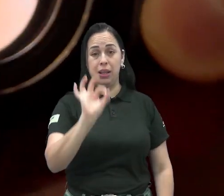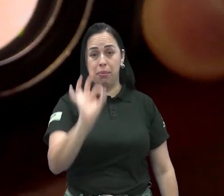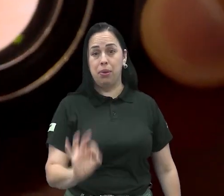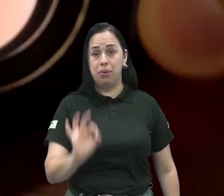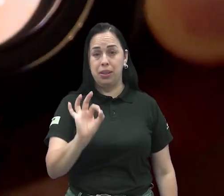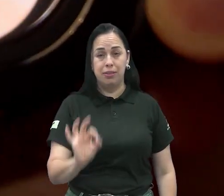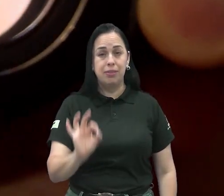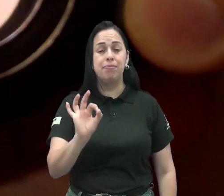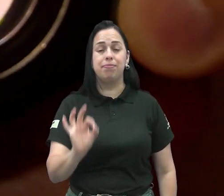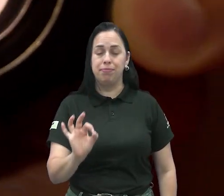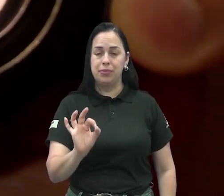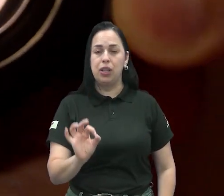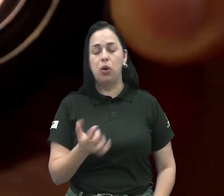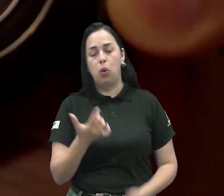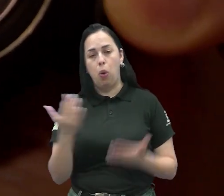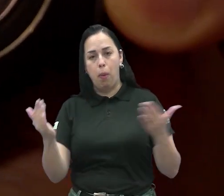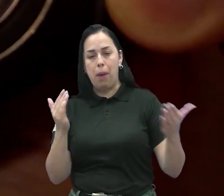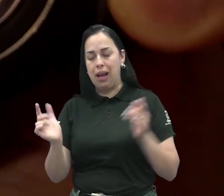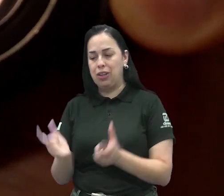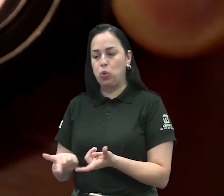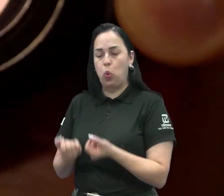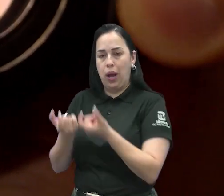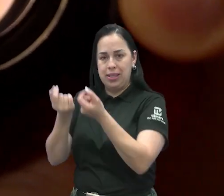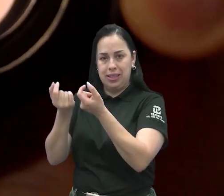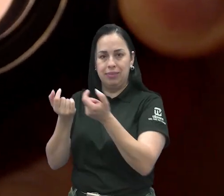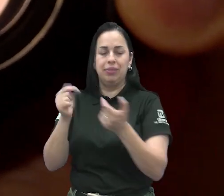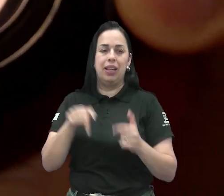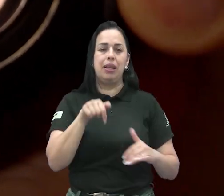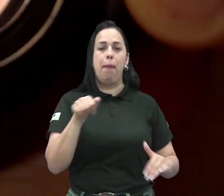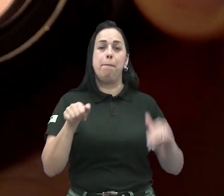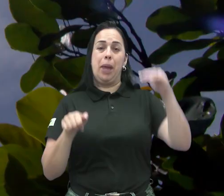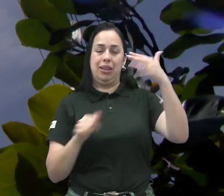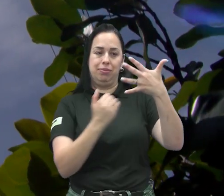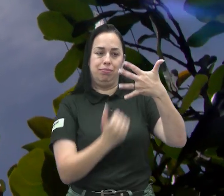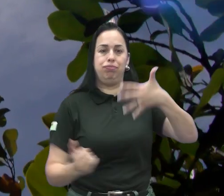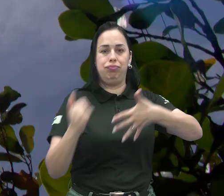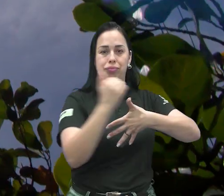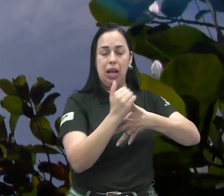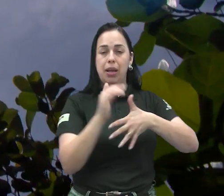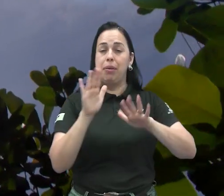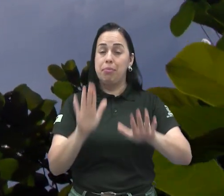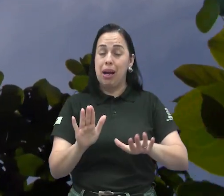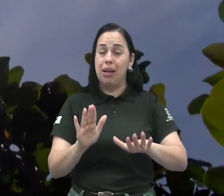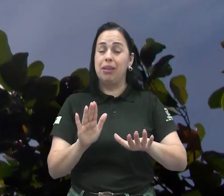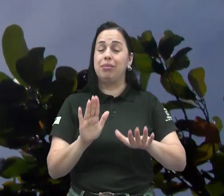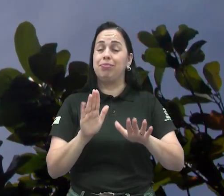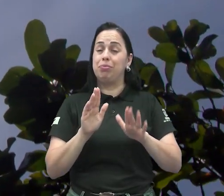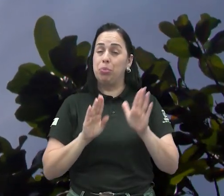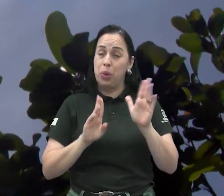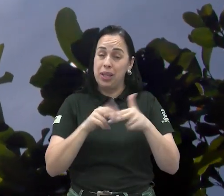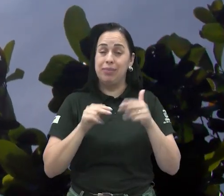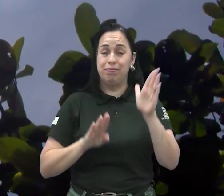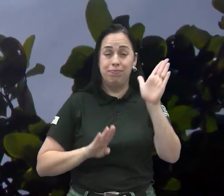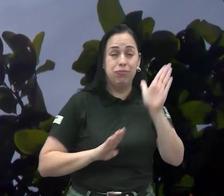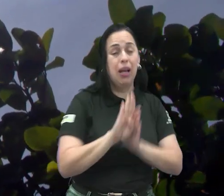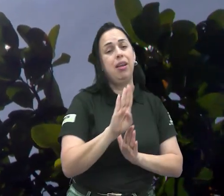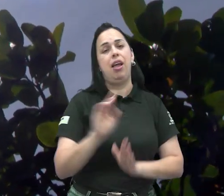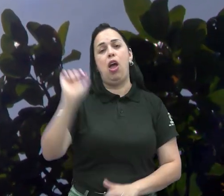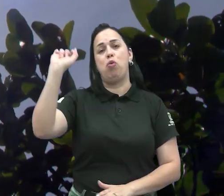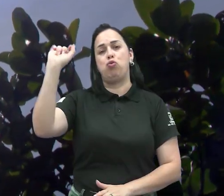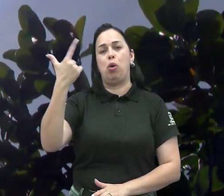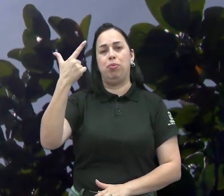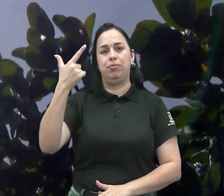a 30% de todos os tumores malignos do país. E um dos vilões para esse número